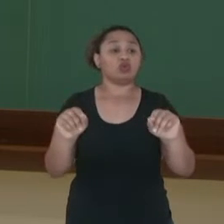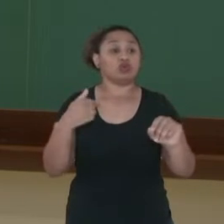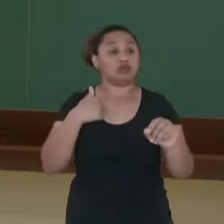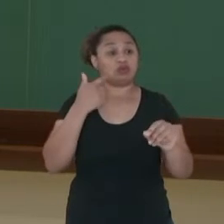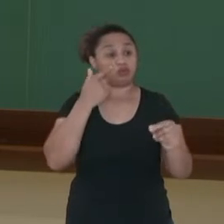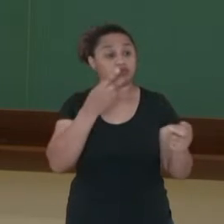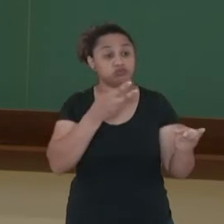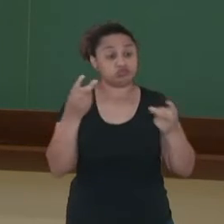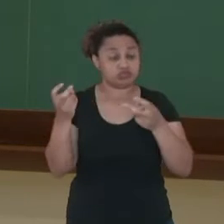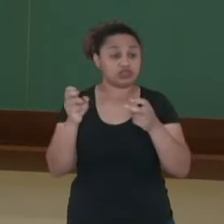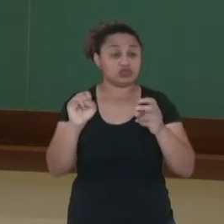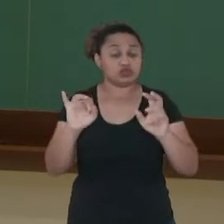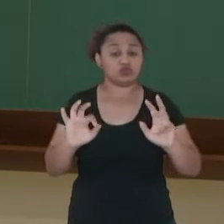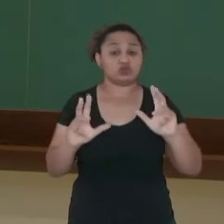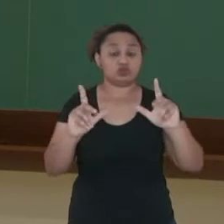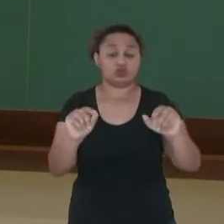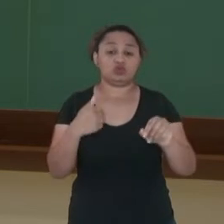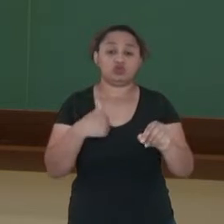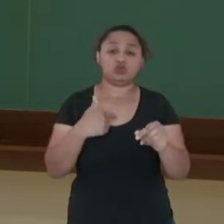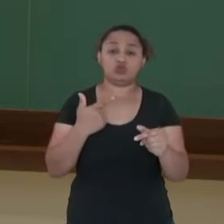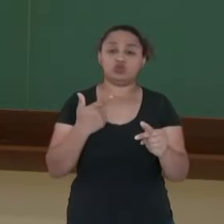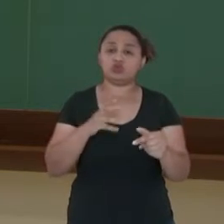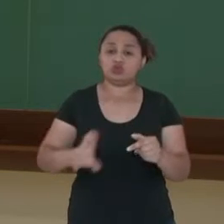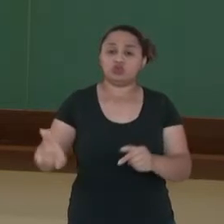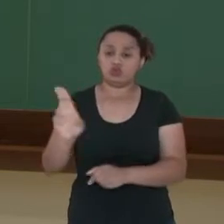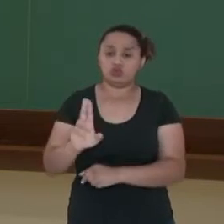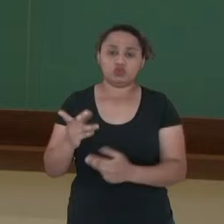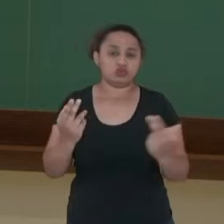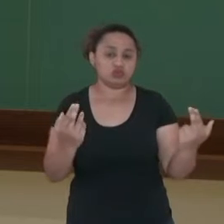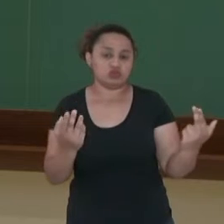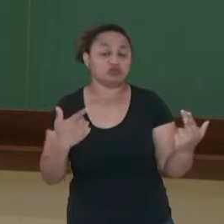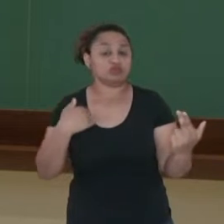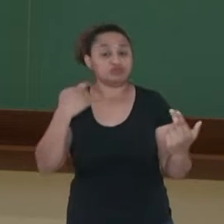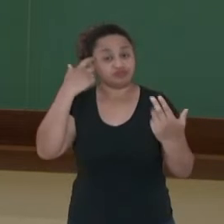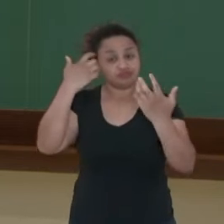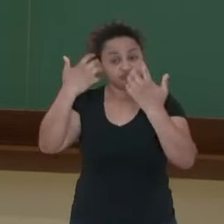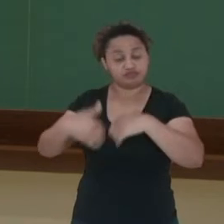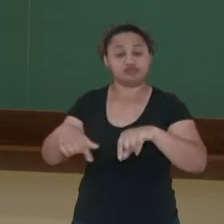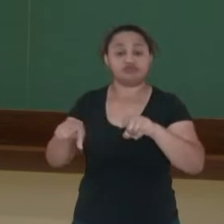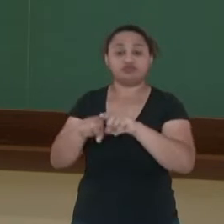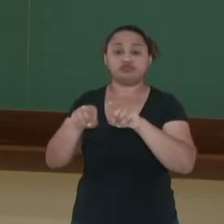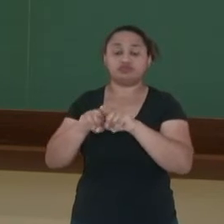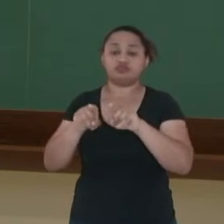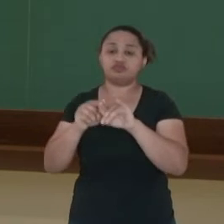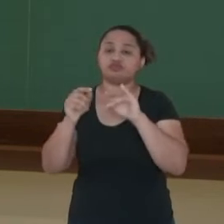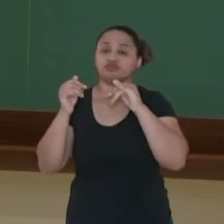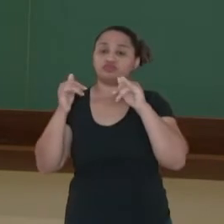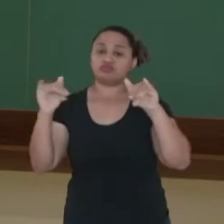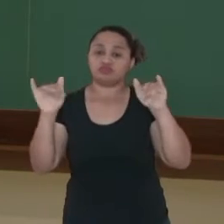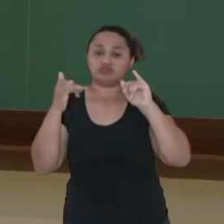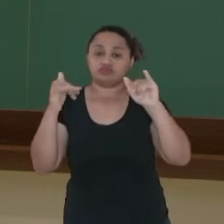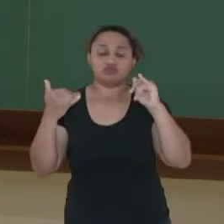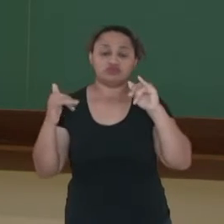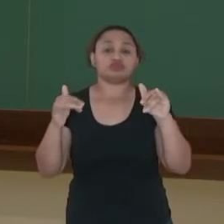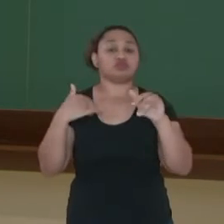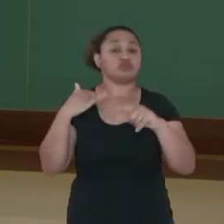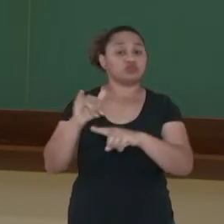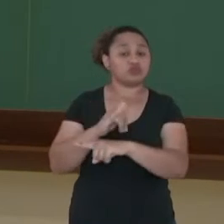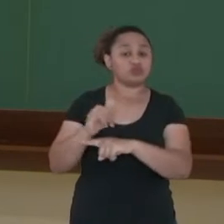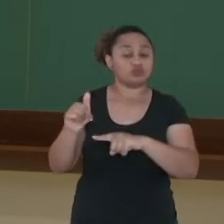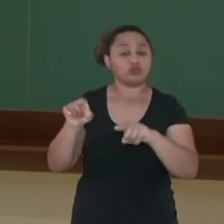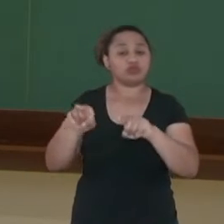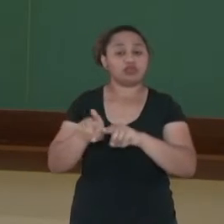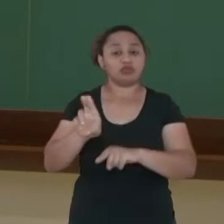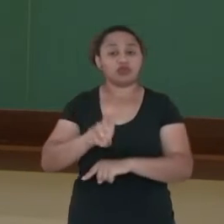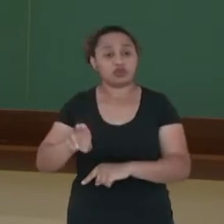grande, né, se todos tivessem o mesmo grau de consumo. Pense também que a própria energia elétrica para ser gerado também utiliza recursos